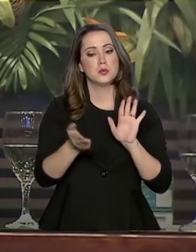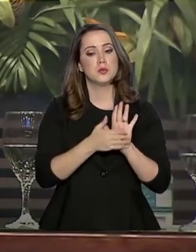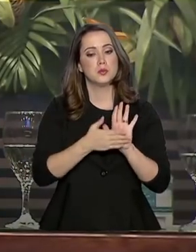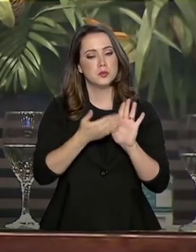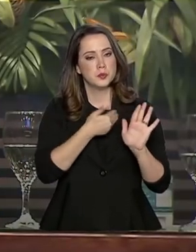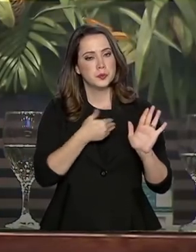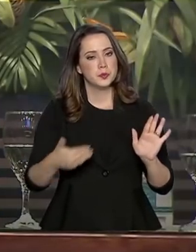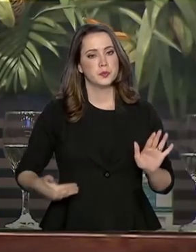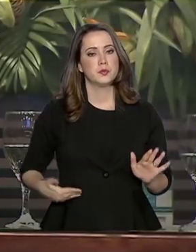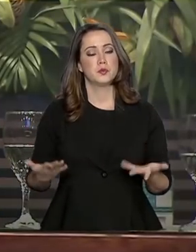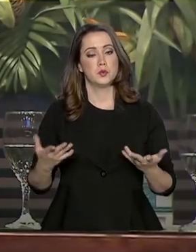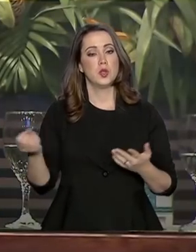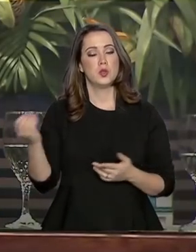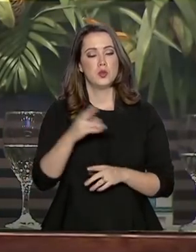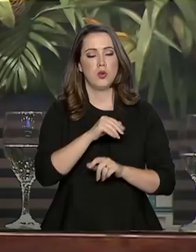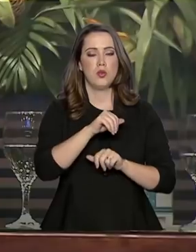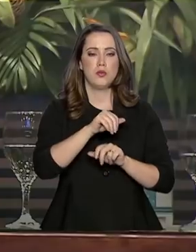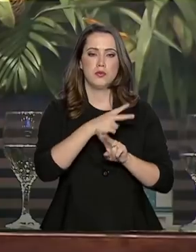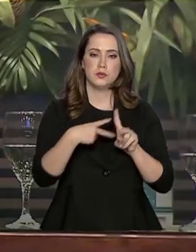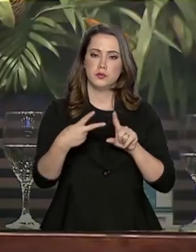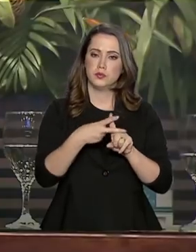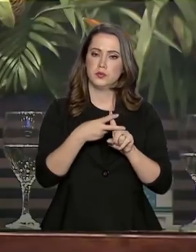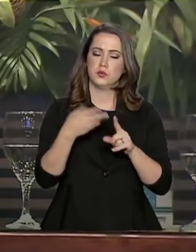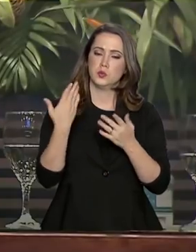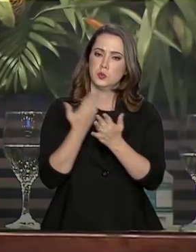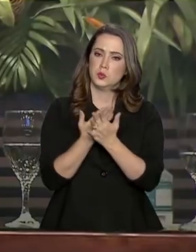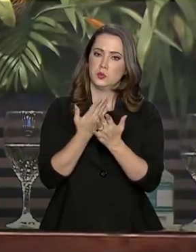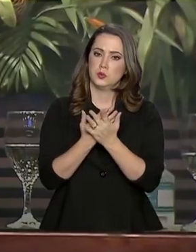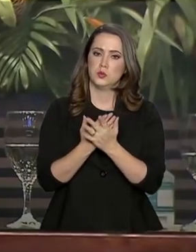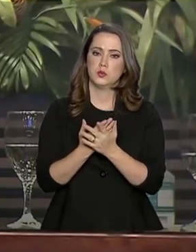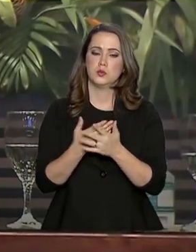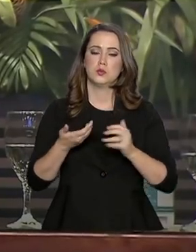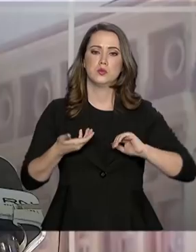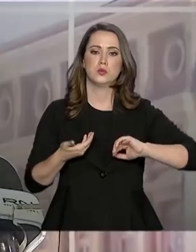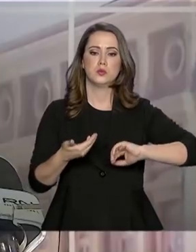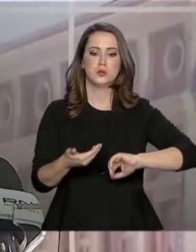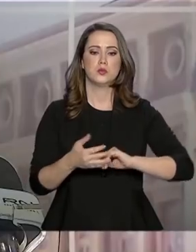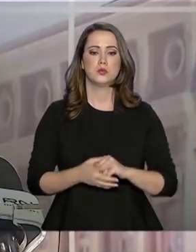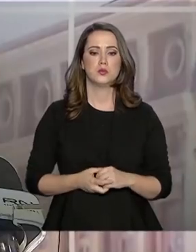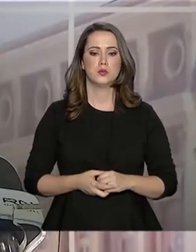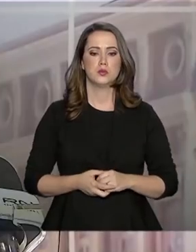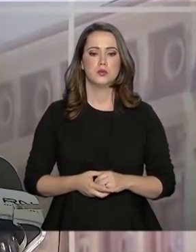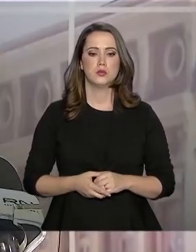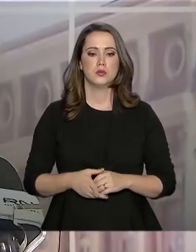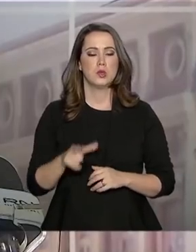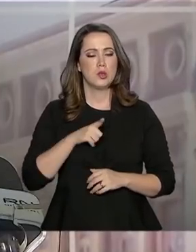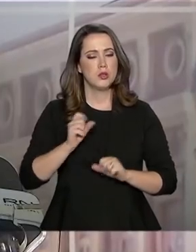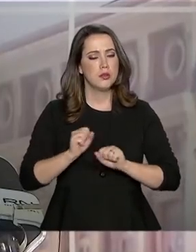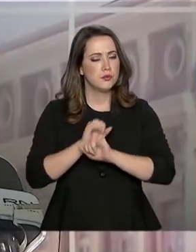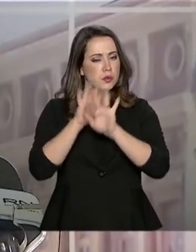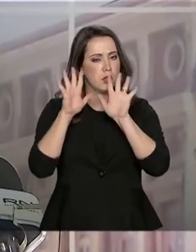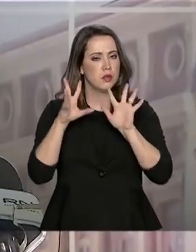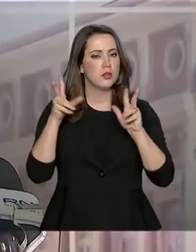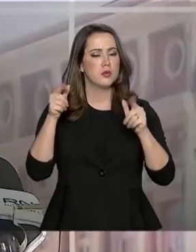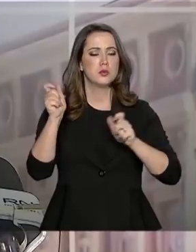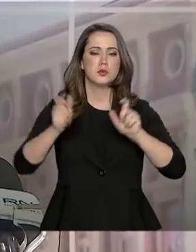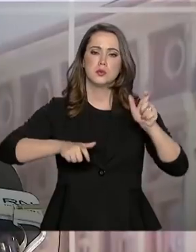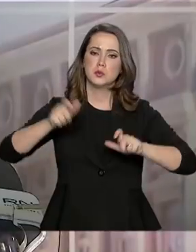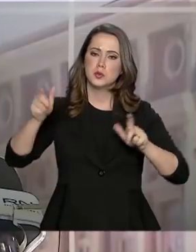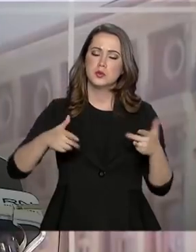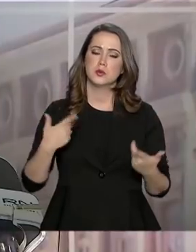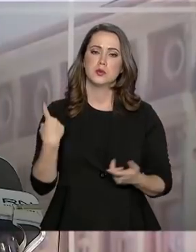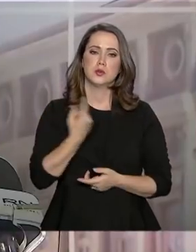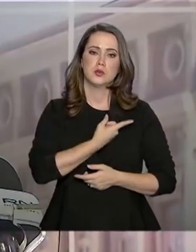pelo governo, como a nova Previdência em análise no Congresso Nacional. Tem que ficar muito claro para todos